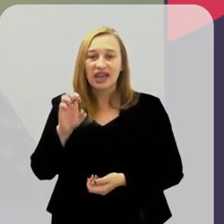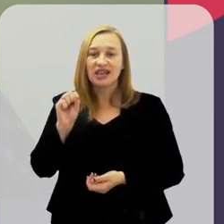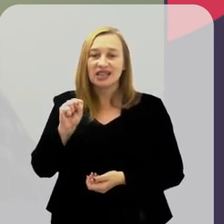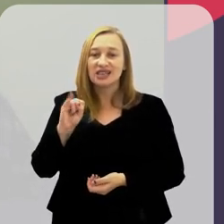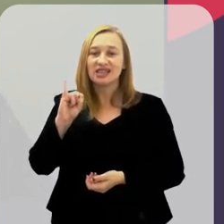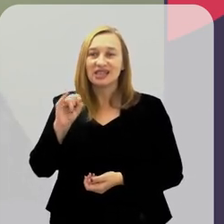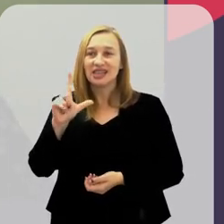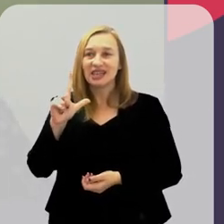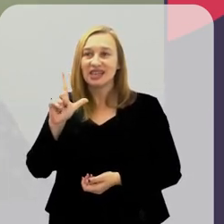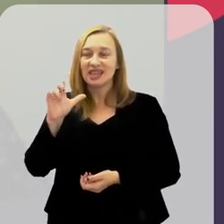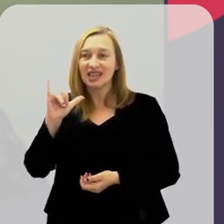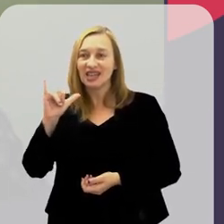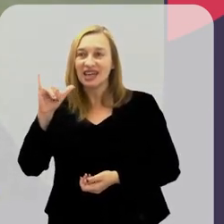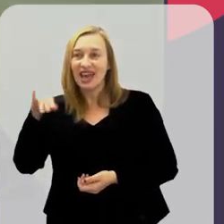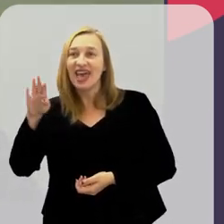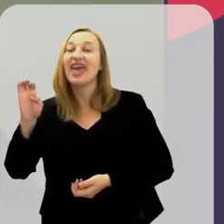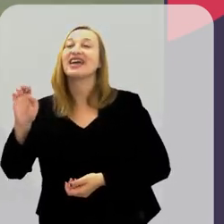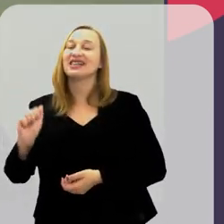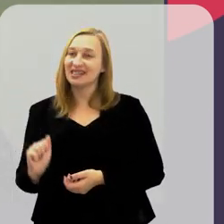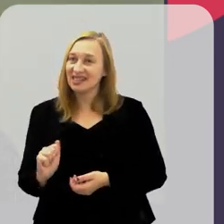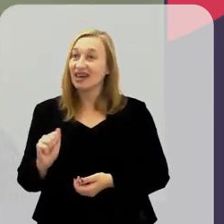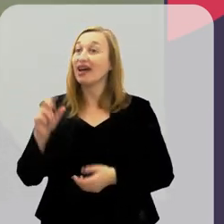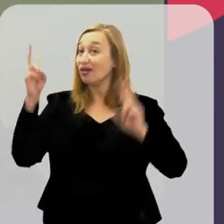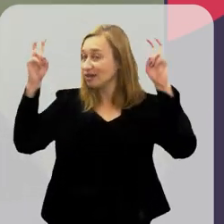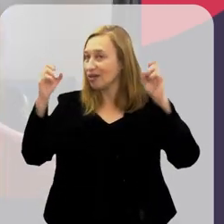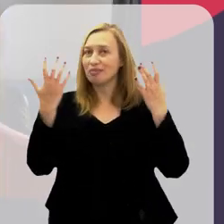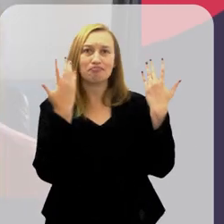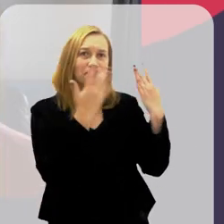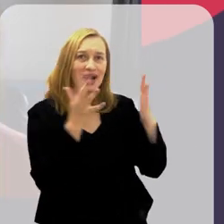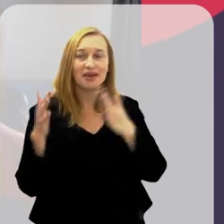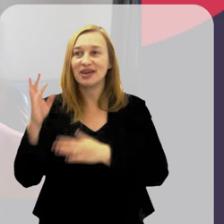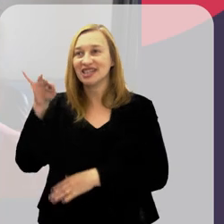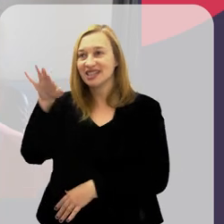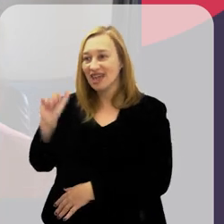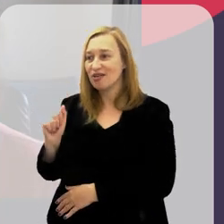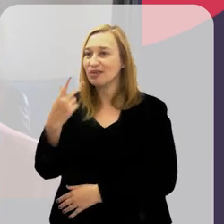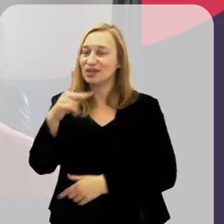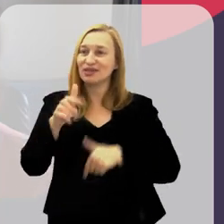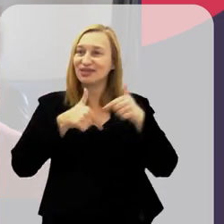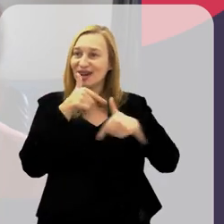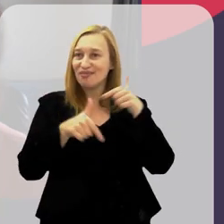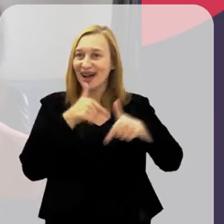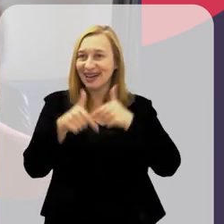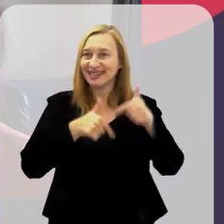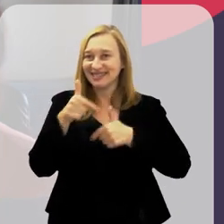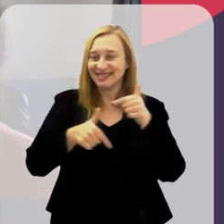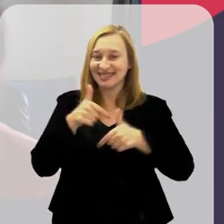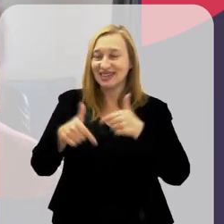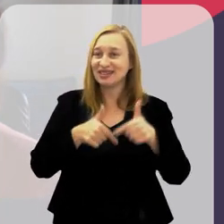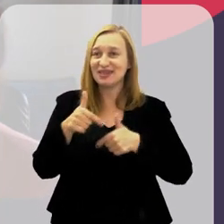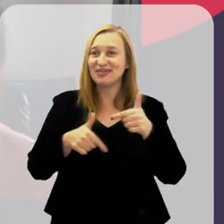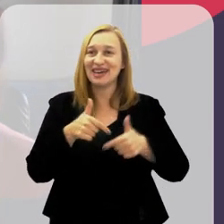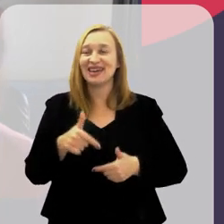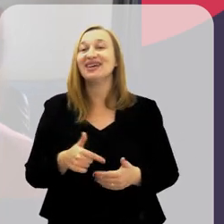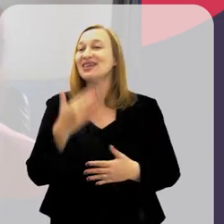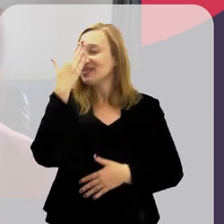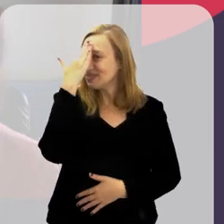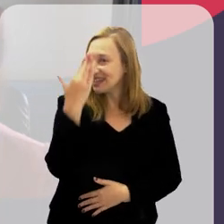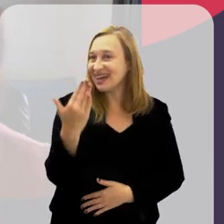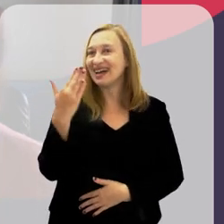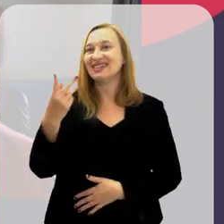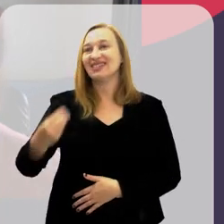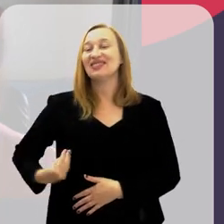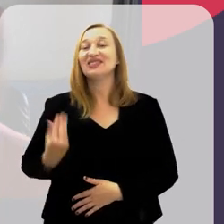resiliência, né? Esse é o tema. É isso. Muito bacana, Thelma. Parabéns para você pelo teu trabalho. Ana